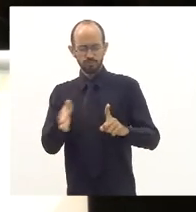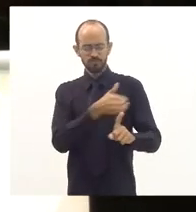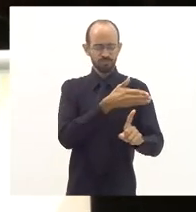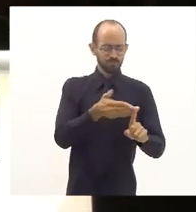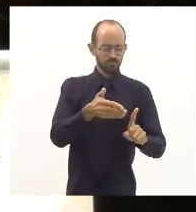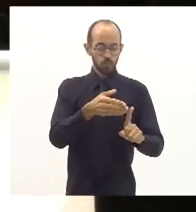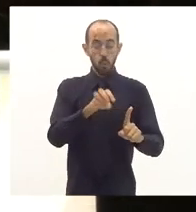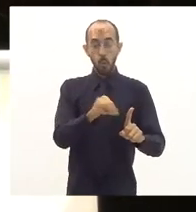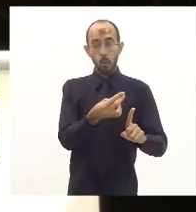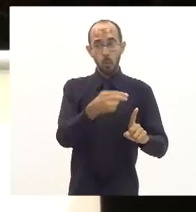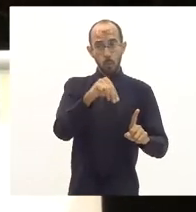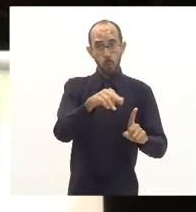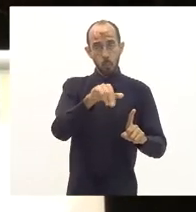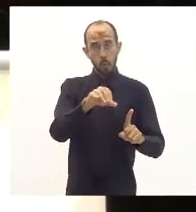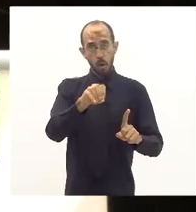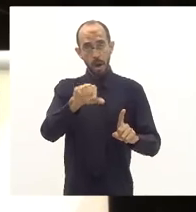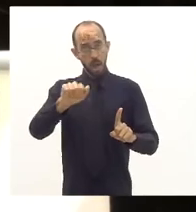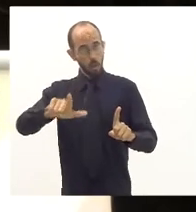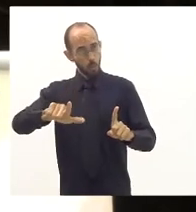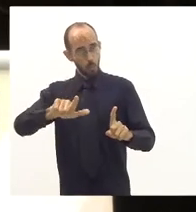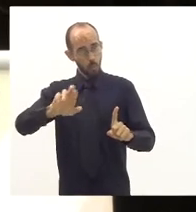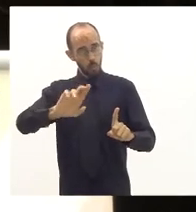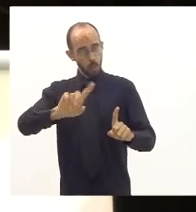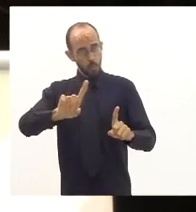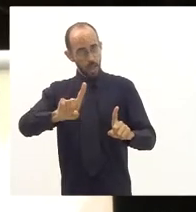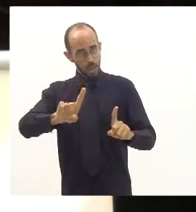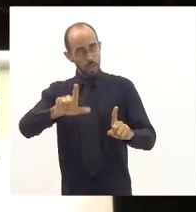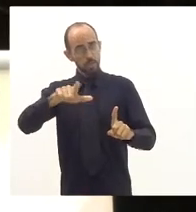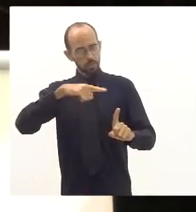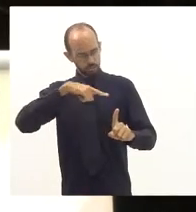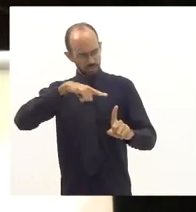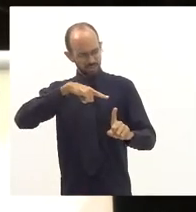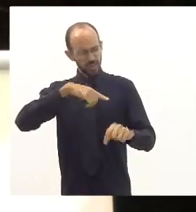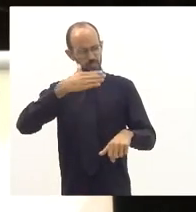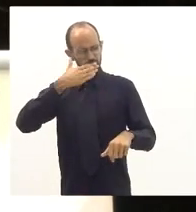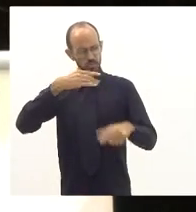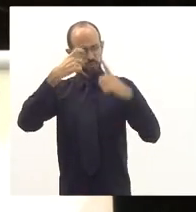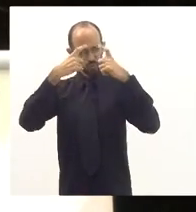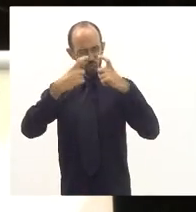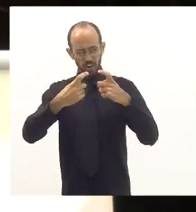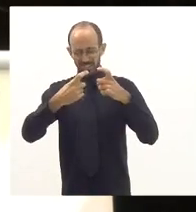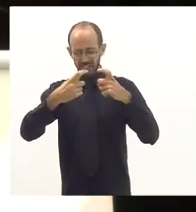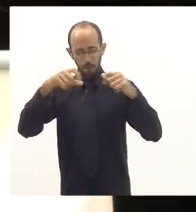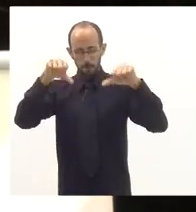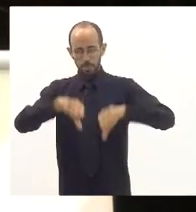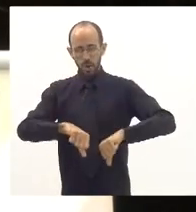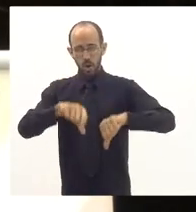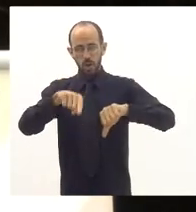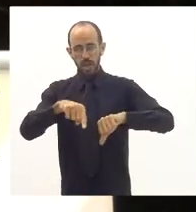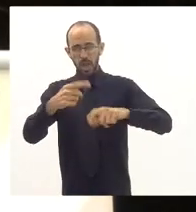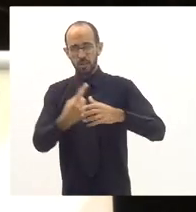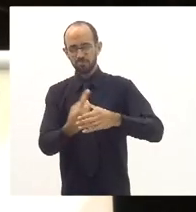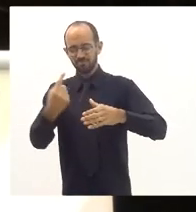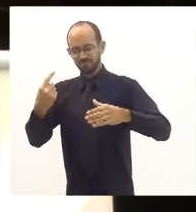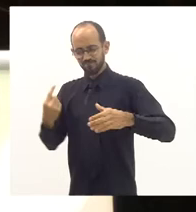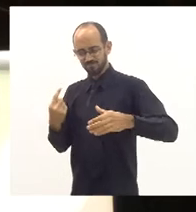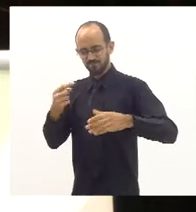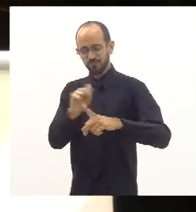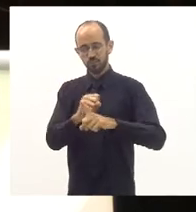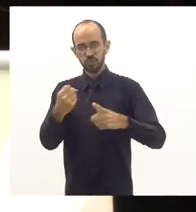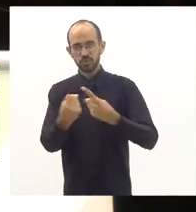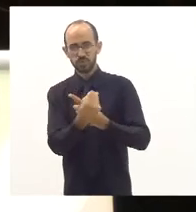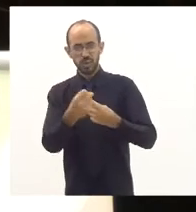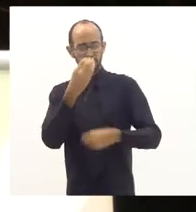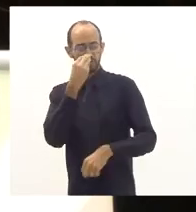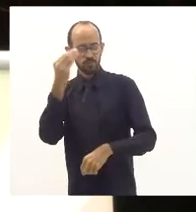moral. A gente tem que focar na forma de violência mais nefasta que existe, que é a exclusão social, que é a negação